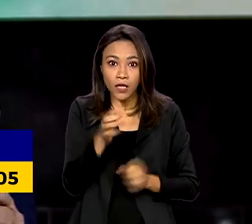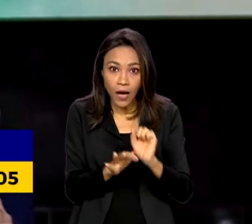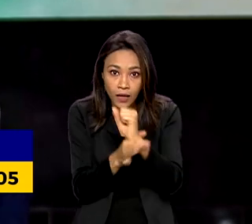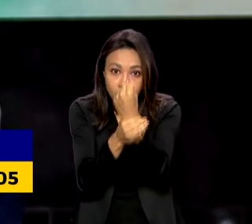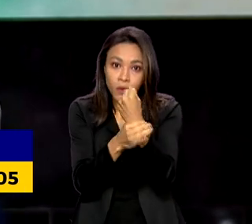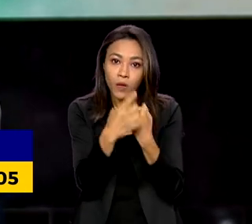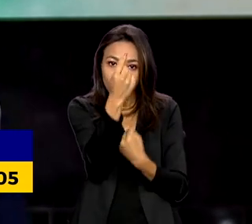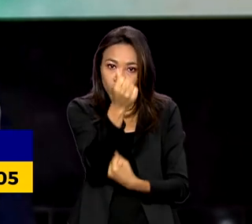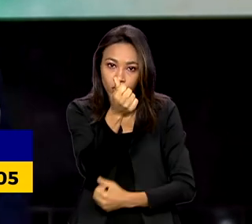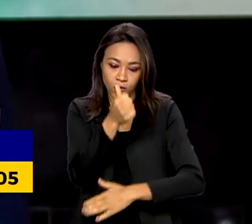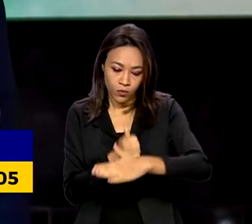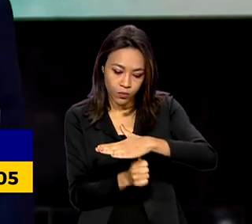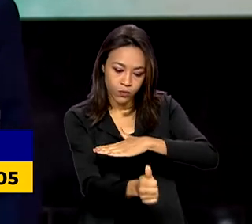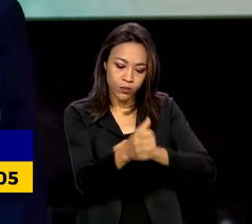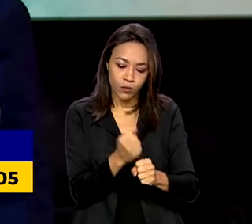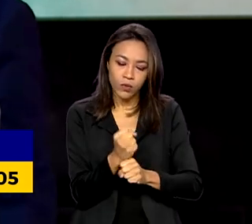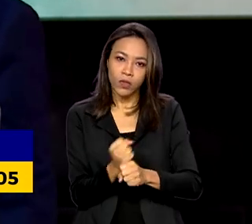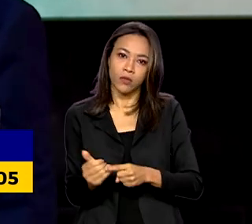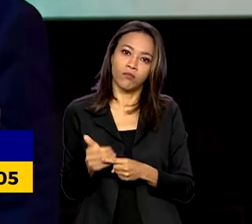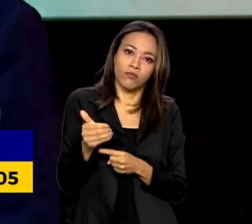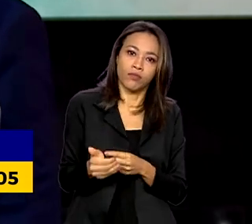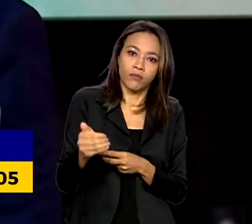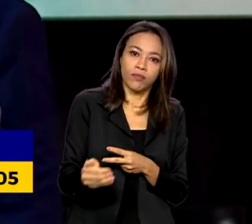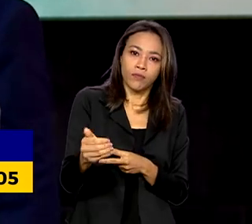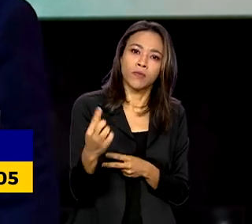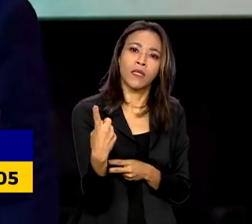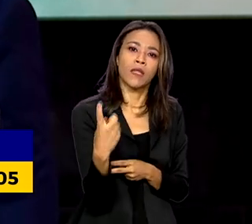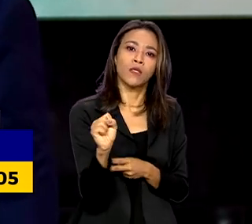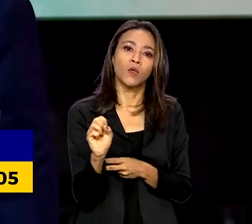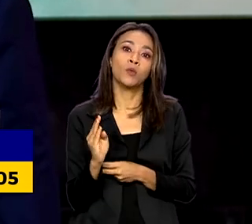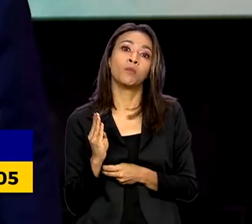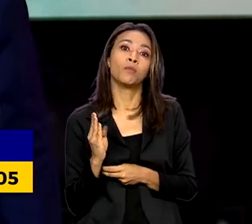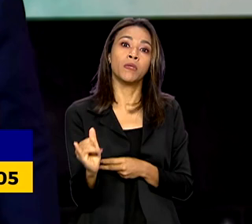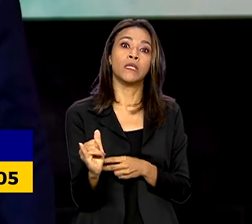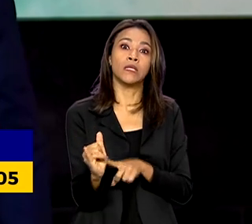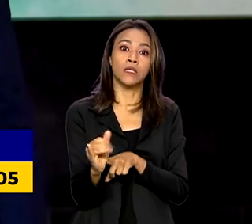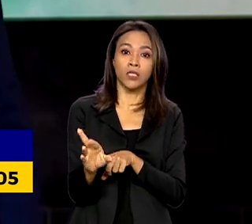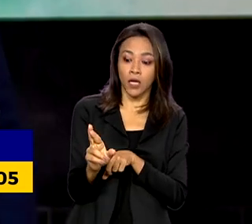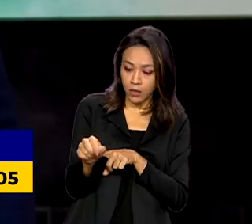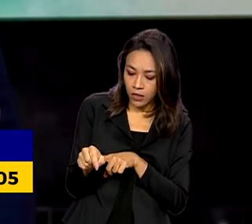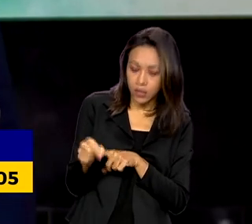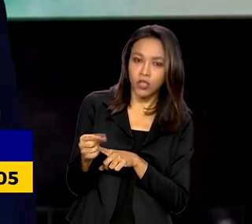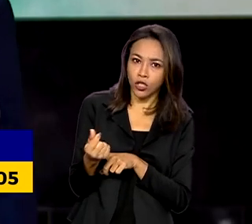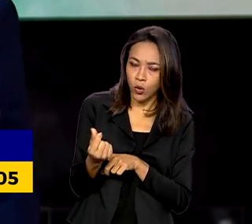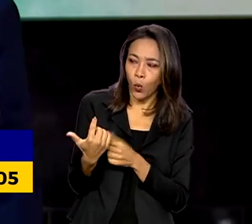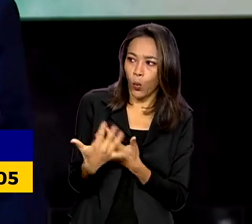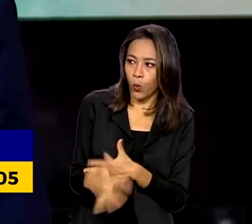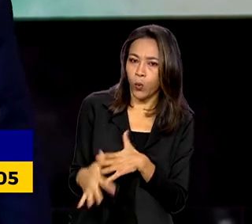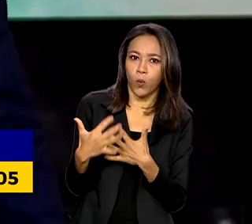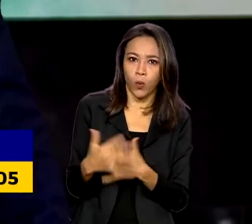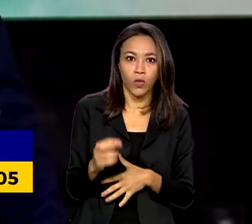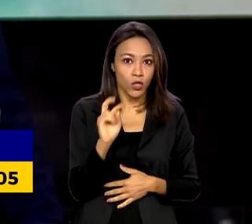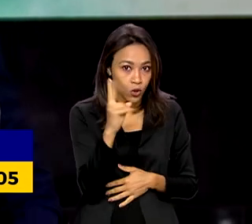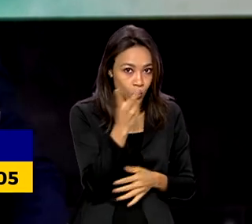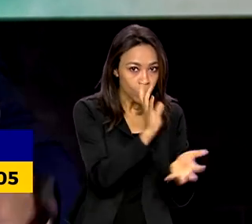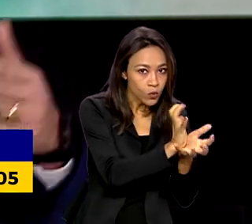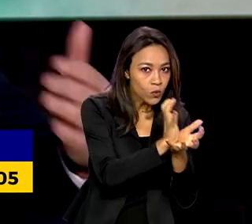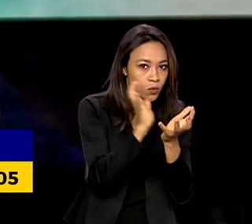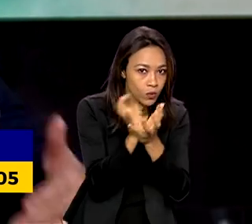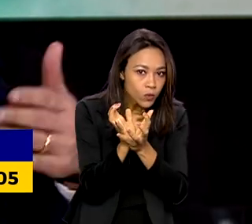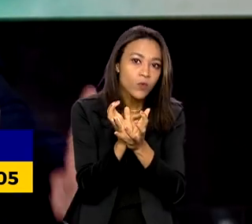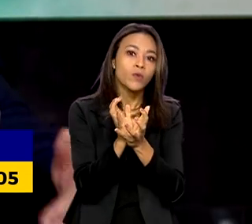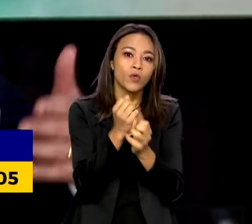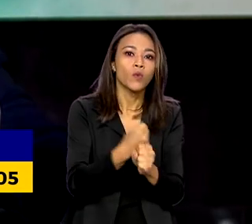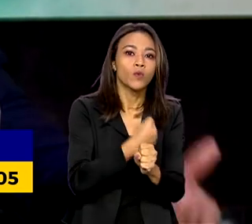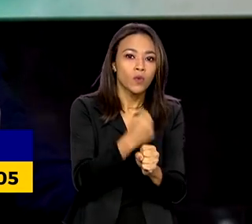nos próximos anos em torno de 18 bilhões de reais. Isso significa bastante só nesses 2 lotes. Se levarmos